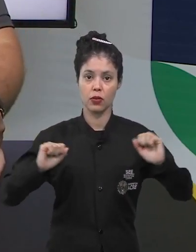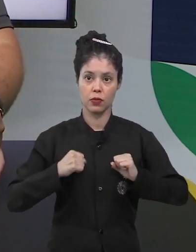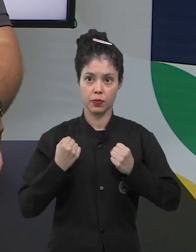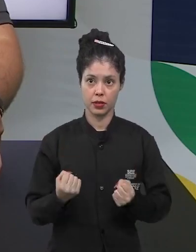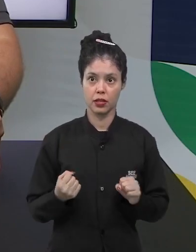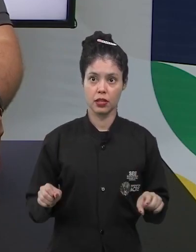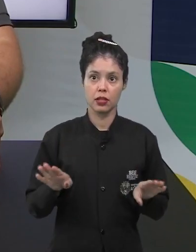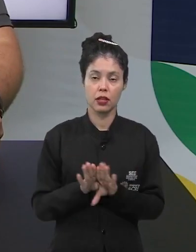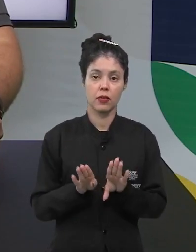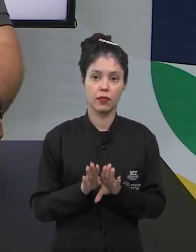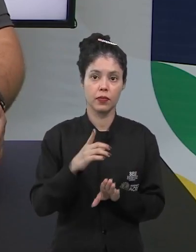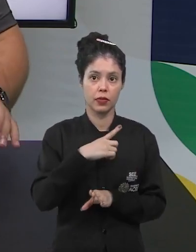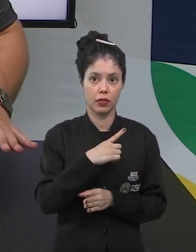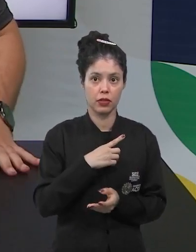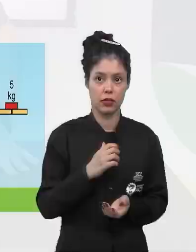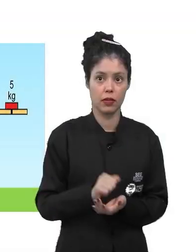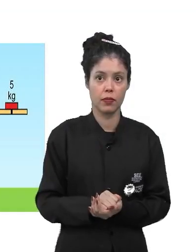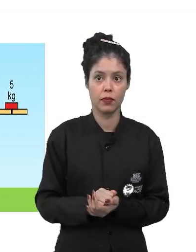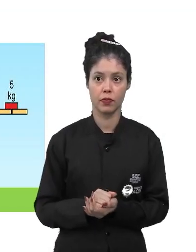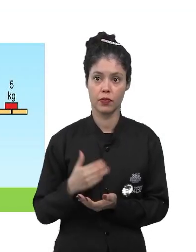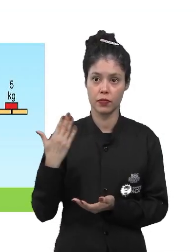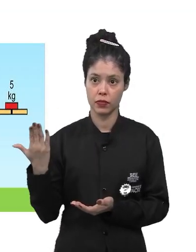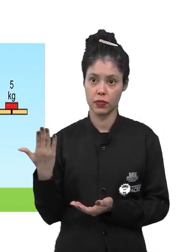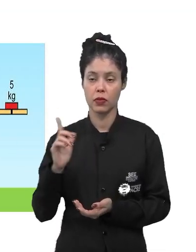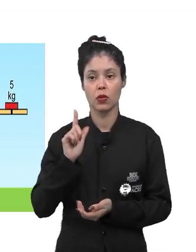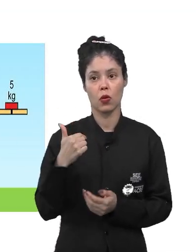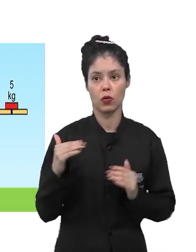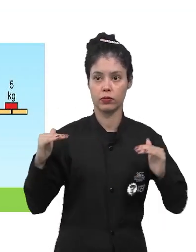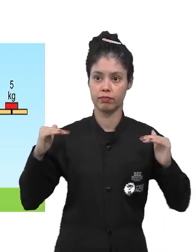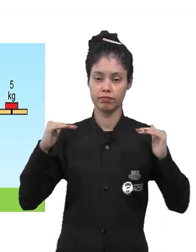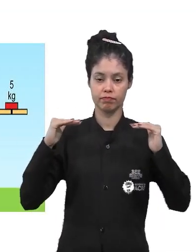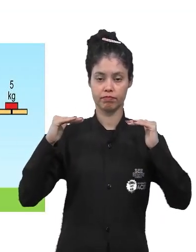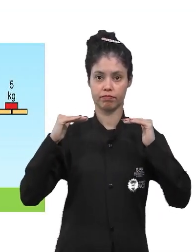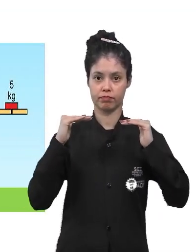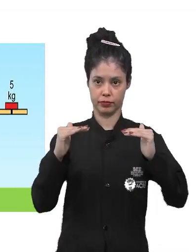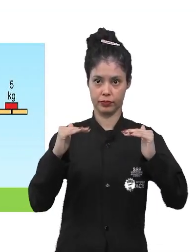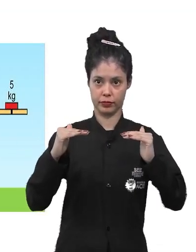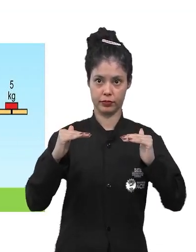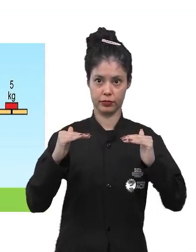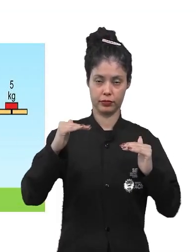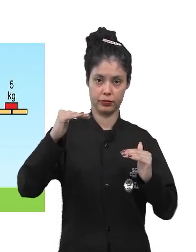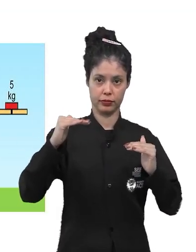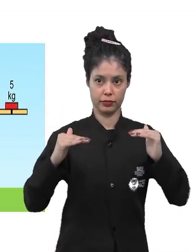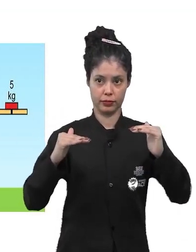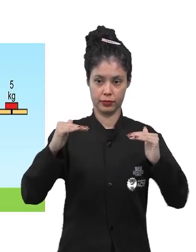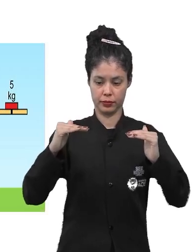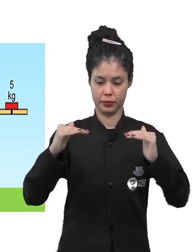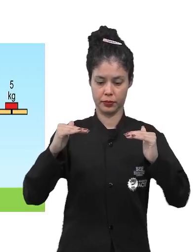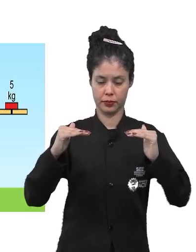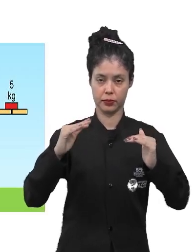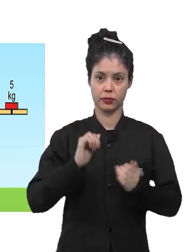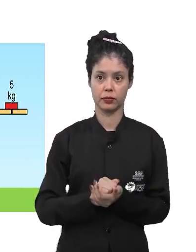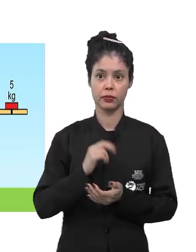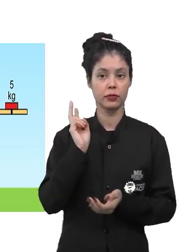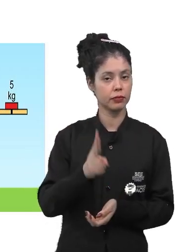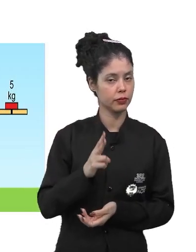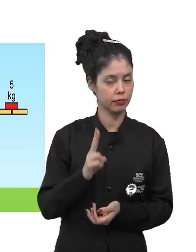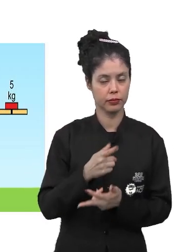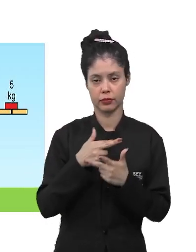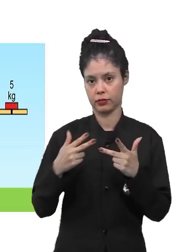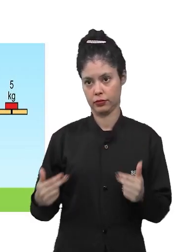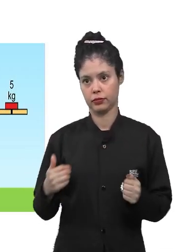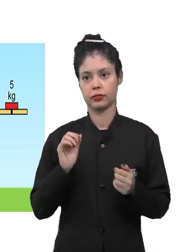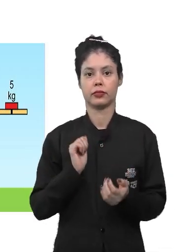também, né? E aqui, ó, se nós colocarmos outro peso, perceba que nivelou, né? Ficou balanceado agora. Vai funcionar da mesma